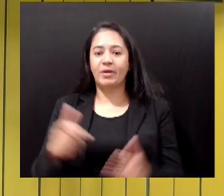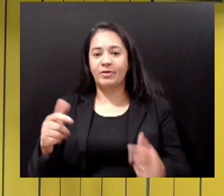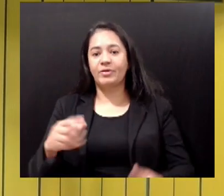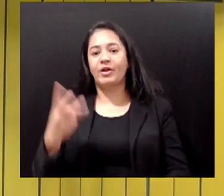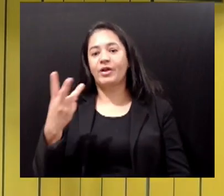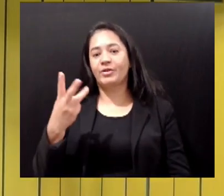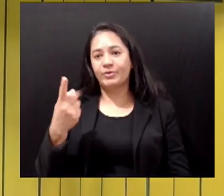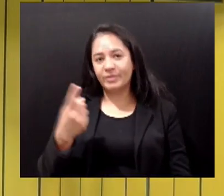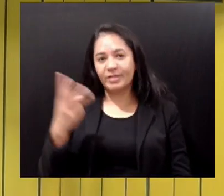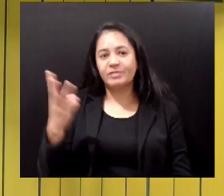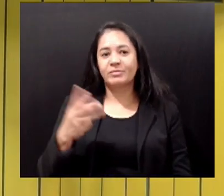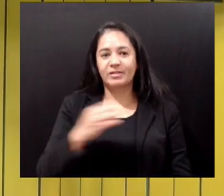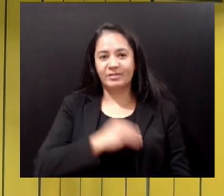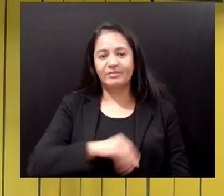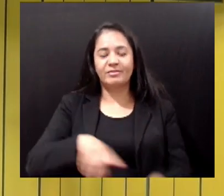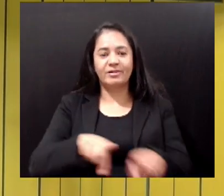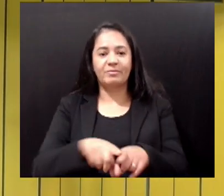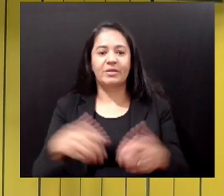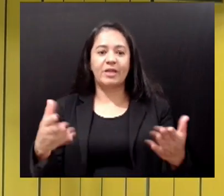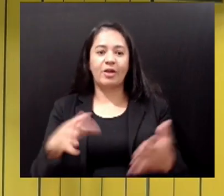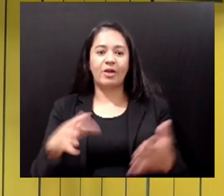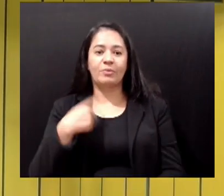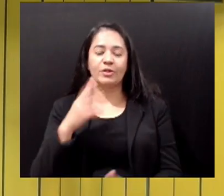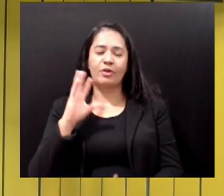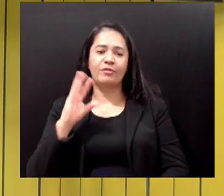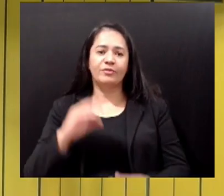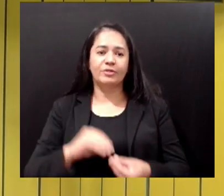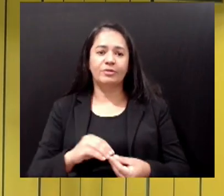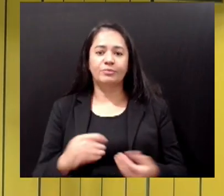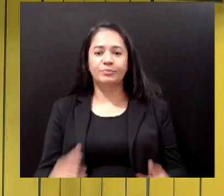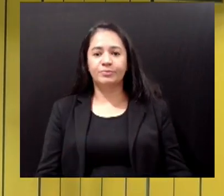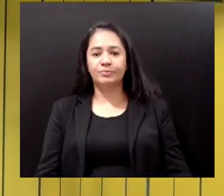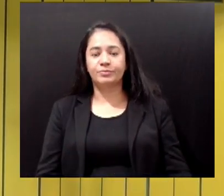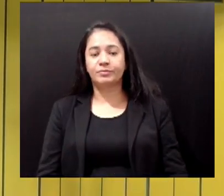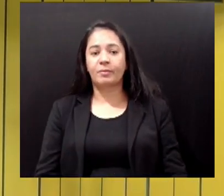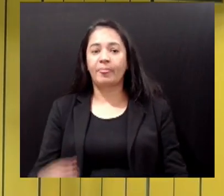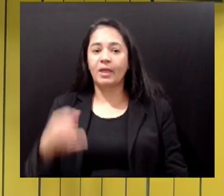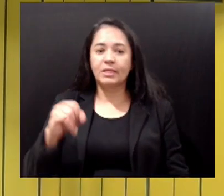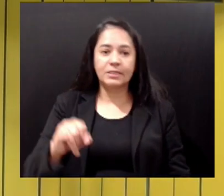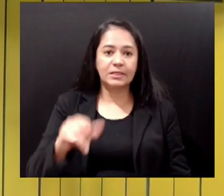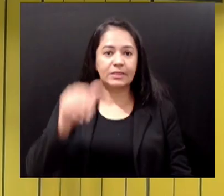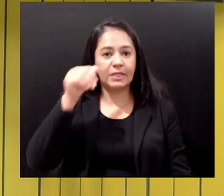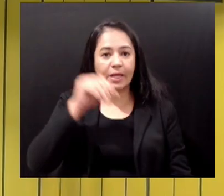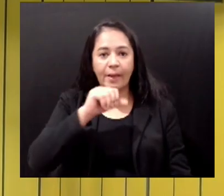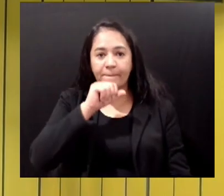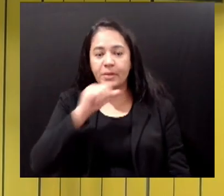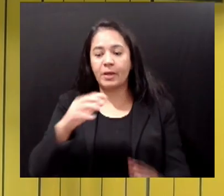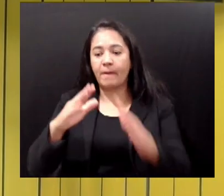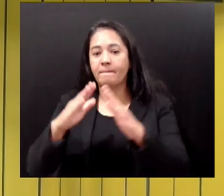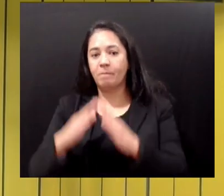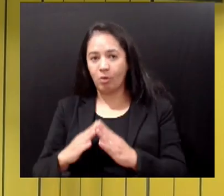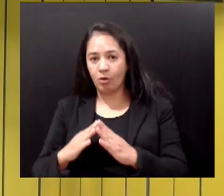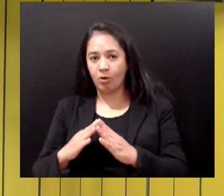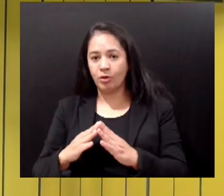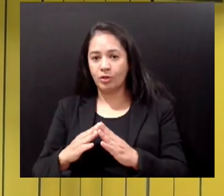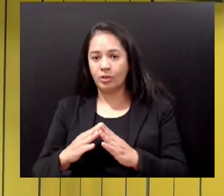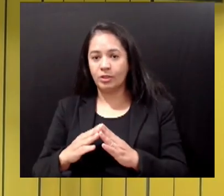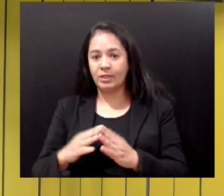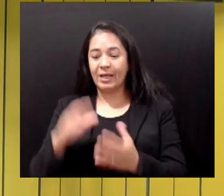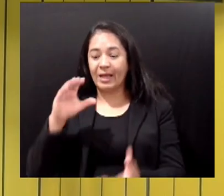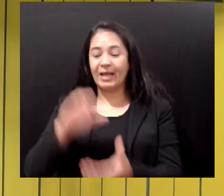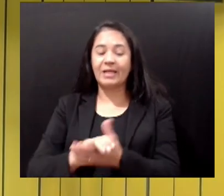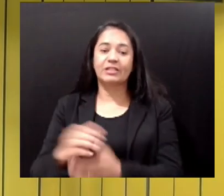Certo, doutora. Agora, para a gente encerrar, quando a mãe passa a morar com um novo companheiro, como fica